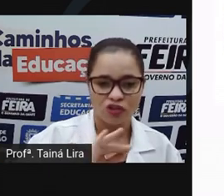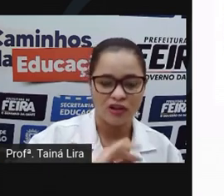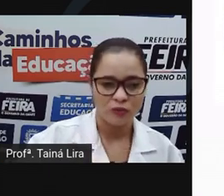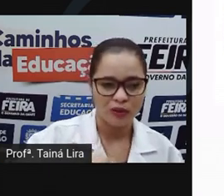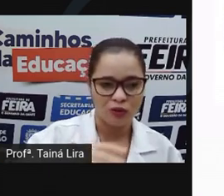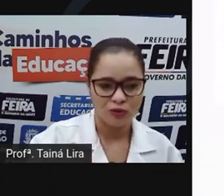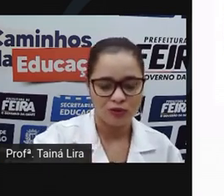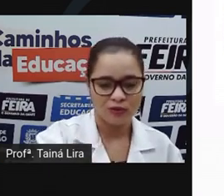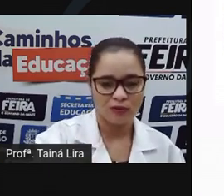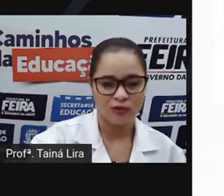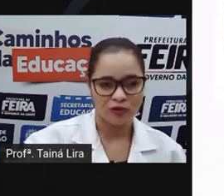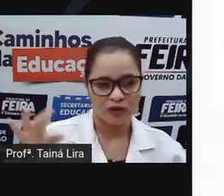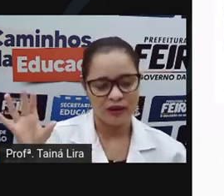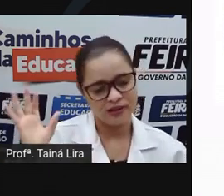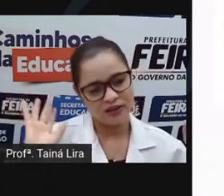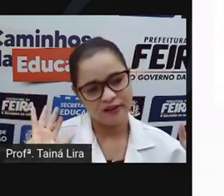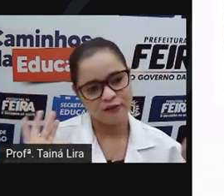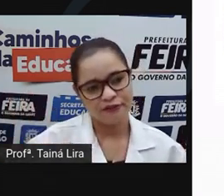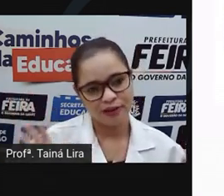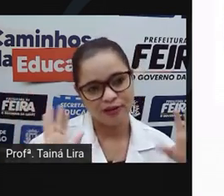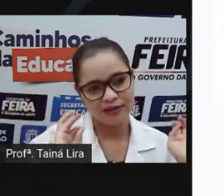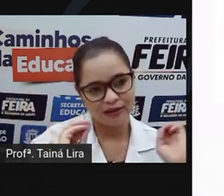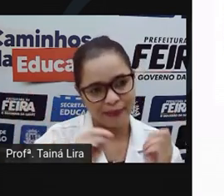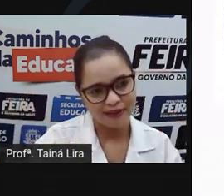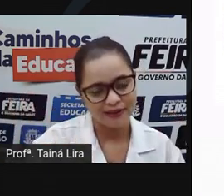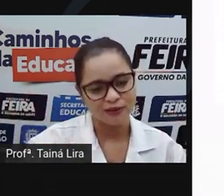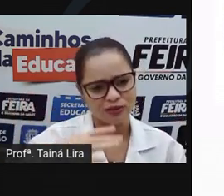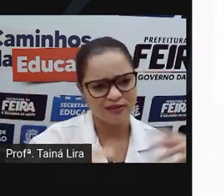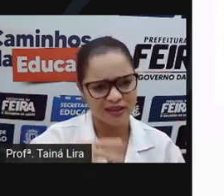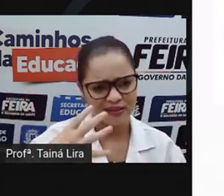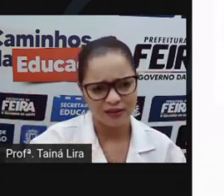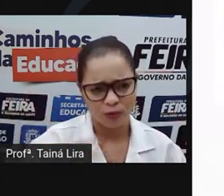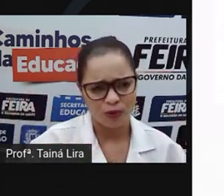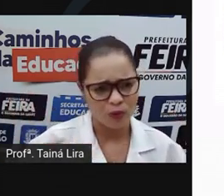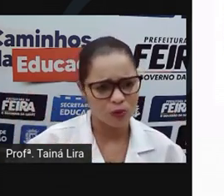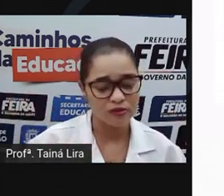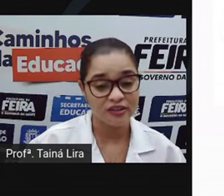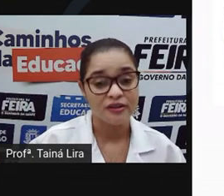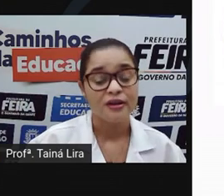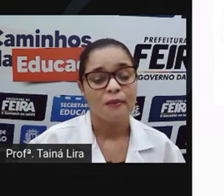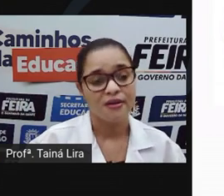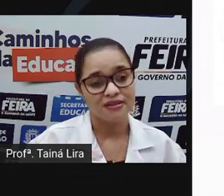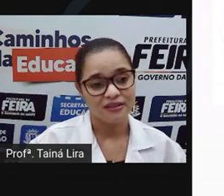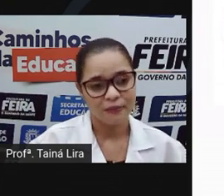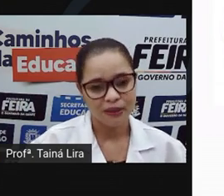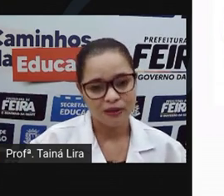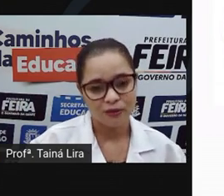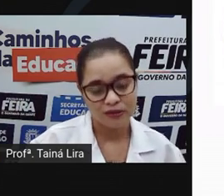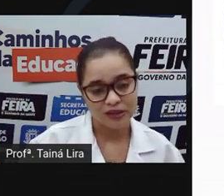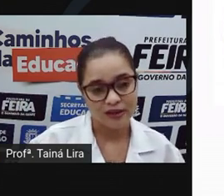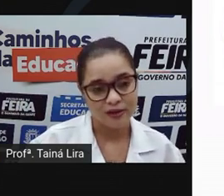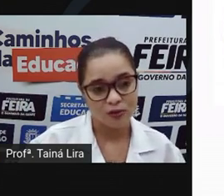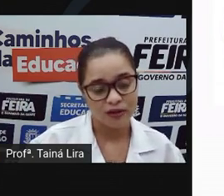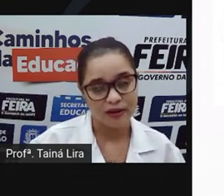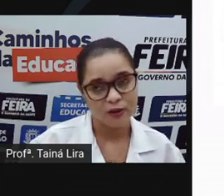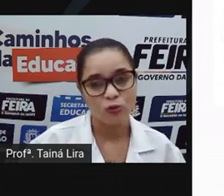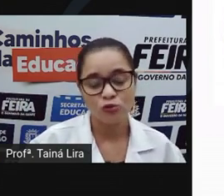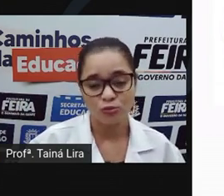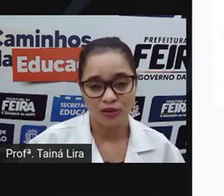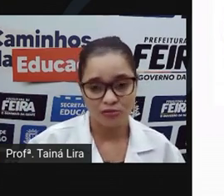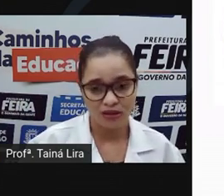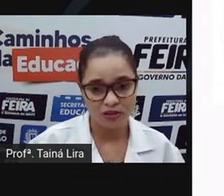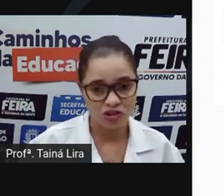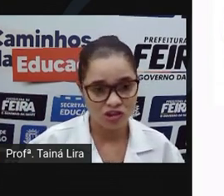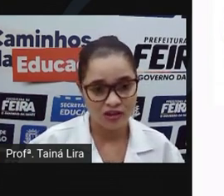embora uma quantidade menor do que quando ele tá de falta ali trabalhando tá esquentando alguma coisa mas ele também tá